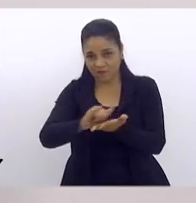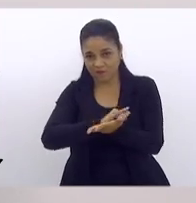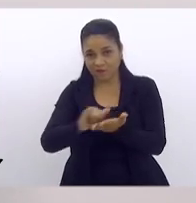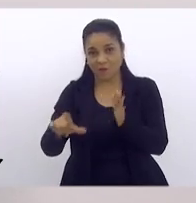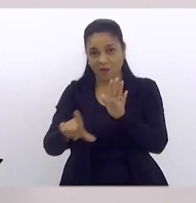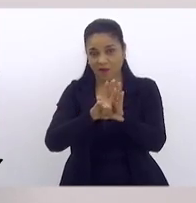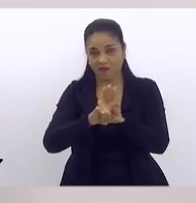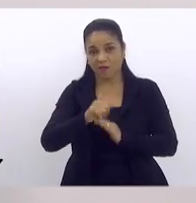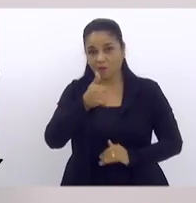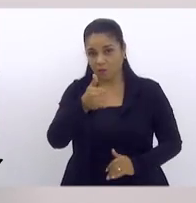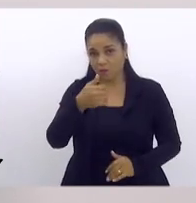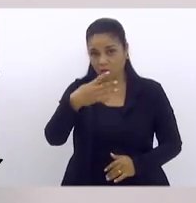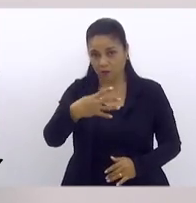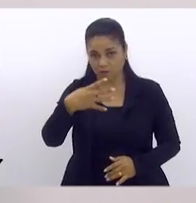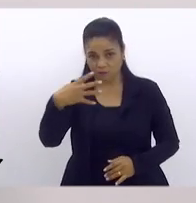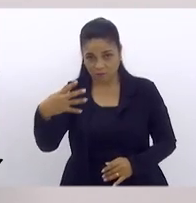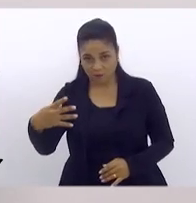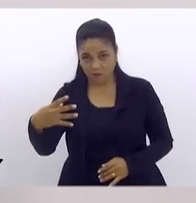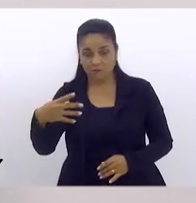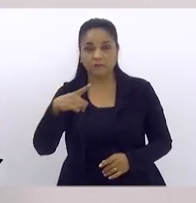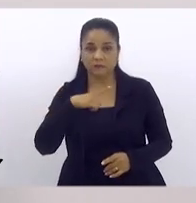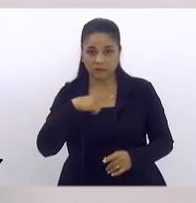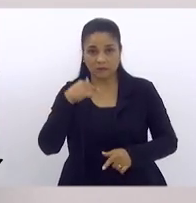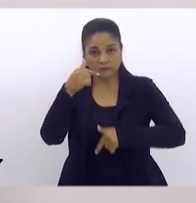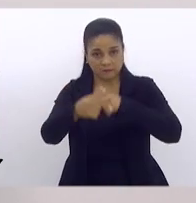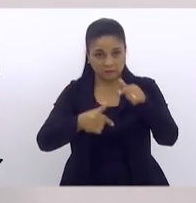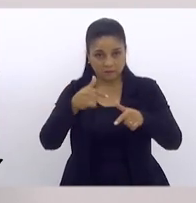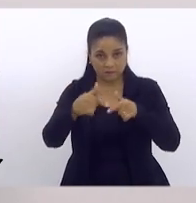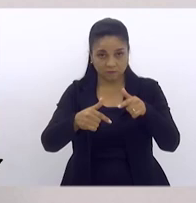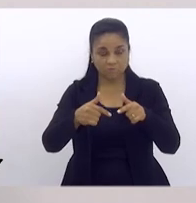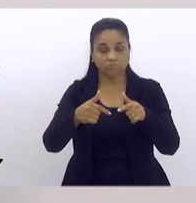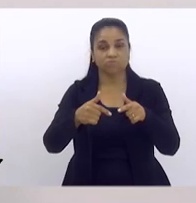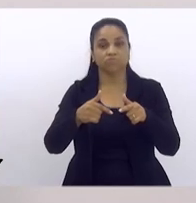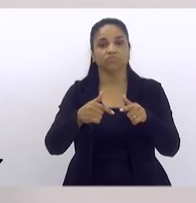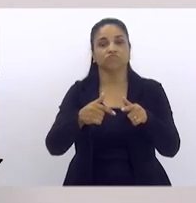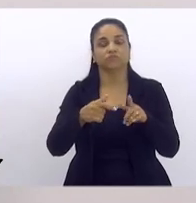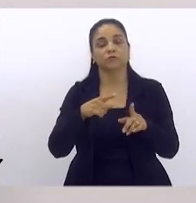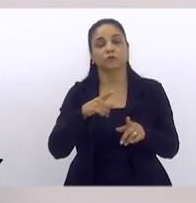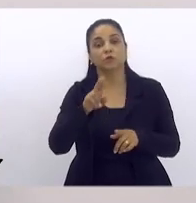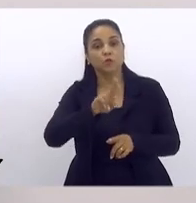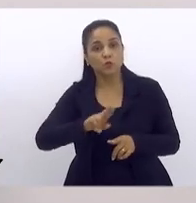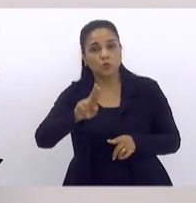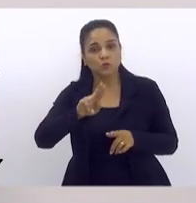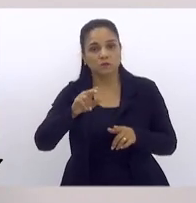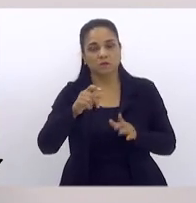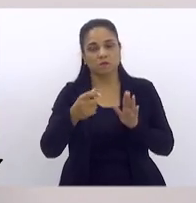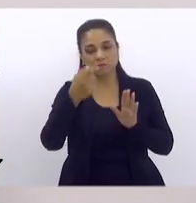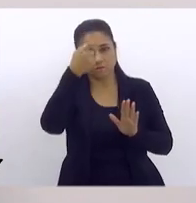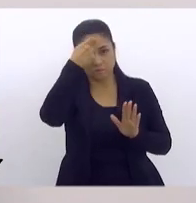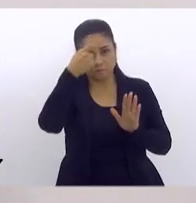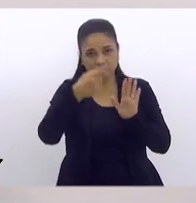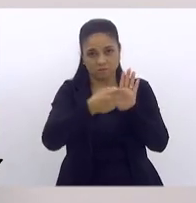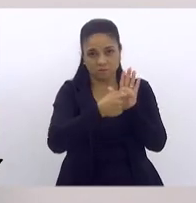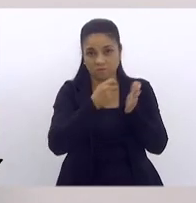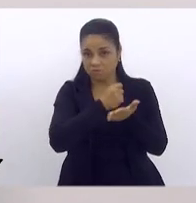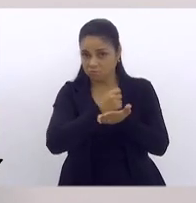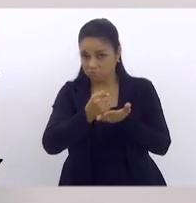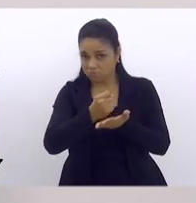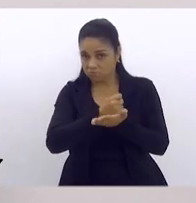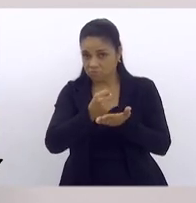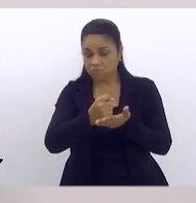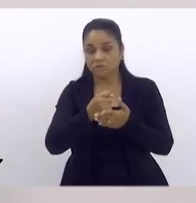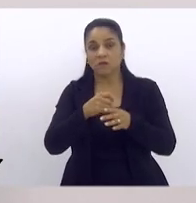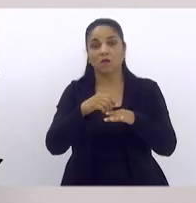que existe que empregadores que usam algoritmos de ar já tem lei para recrutar contratar ou promover